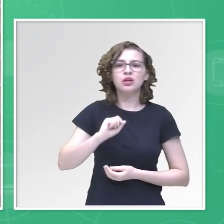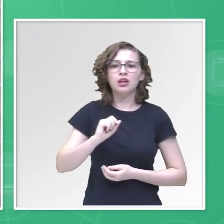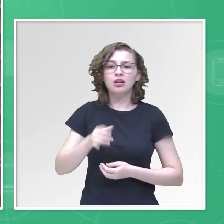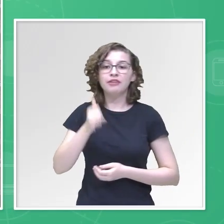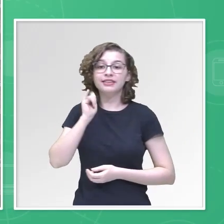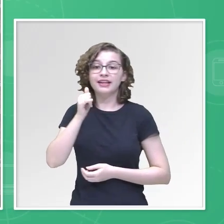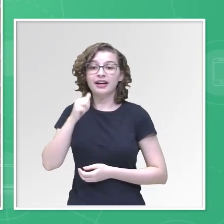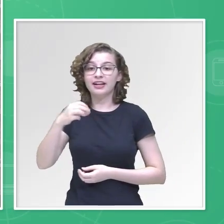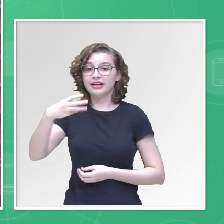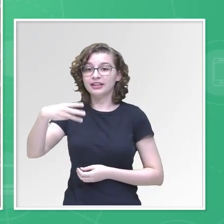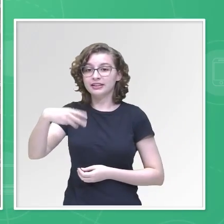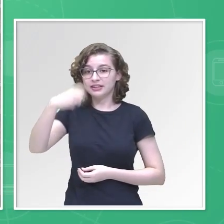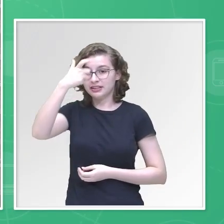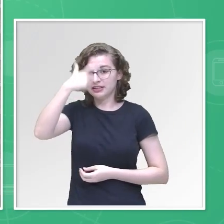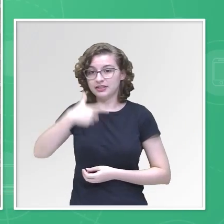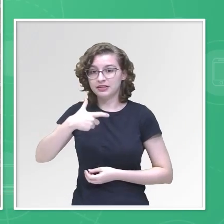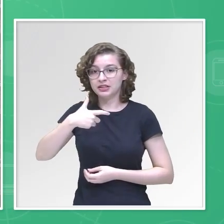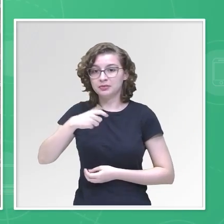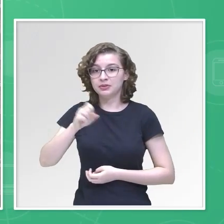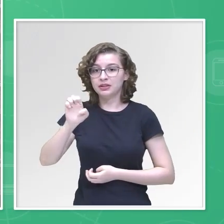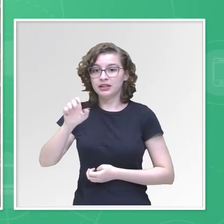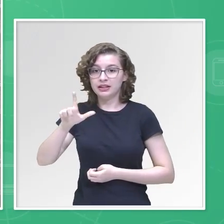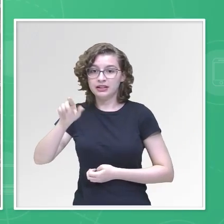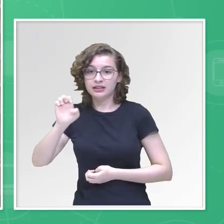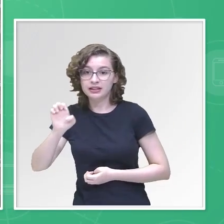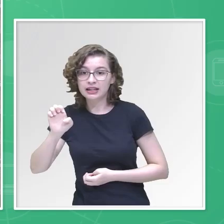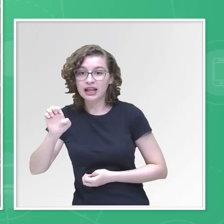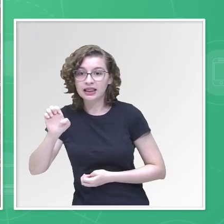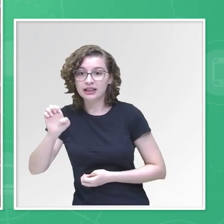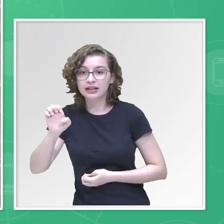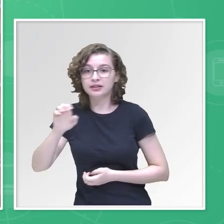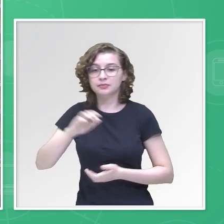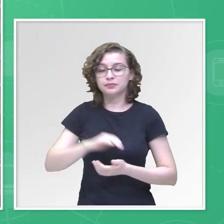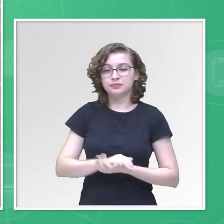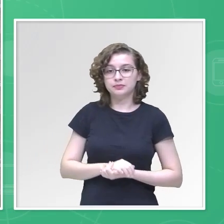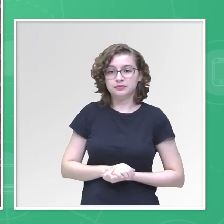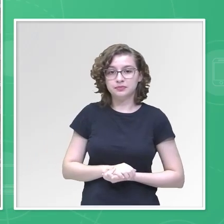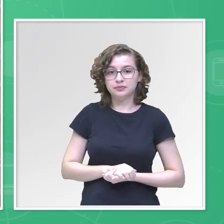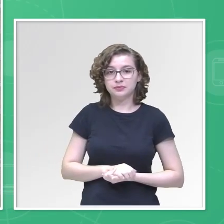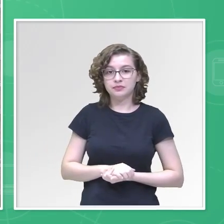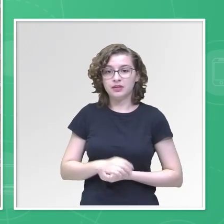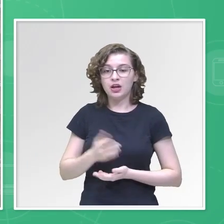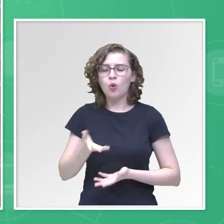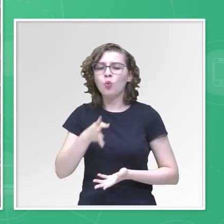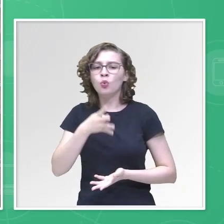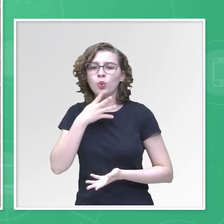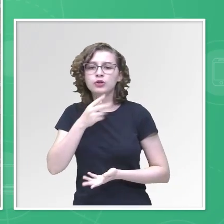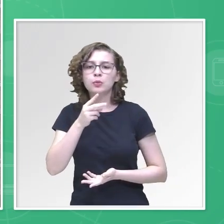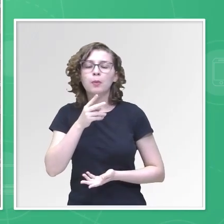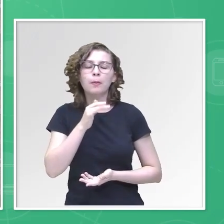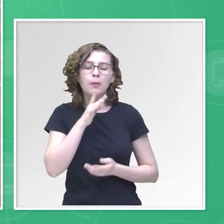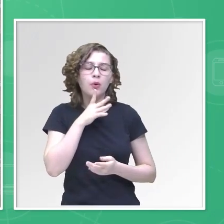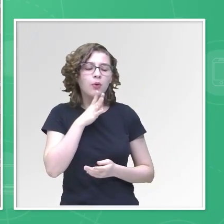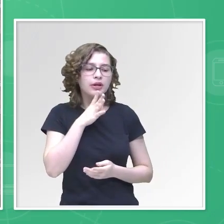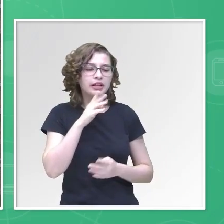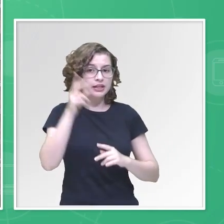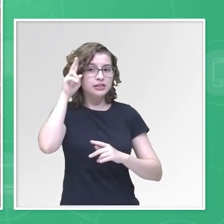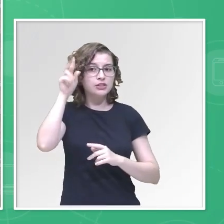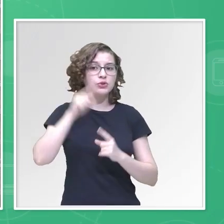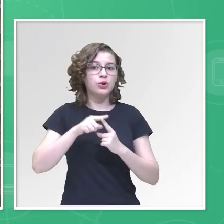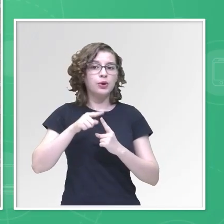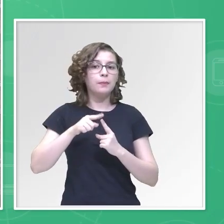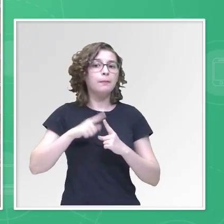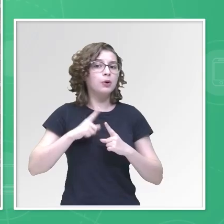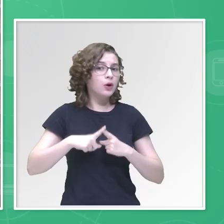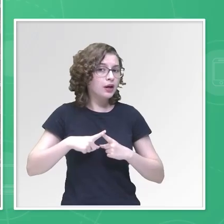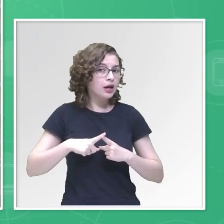porque porque ele está observando os fatos ele conhece a história por observar então em terceira pessoa